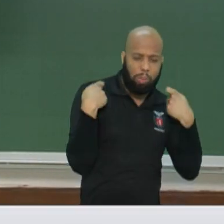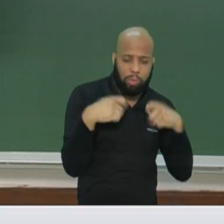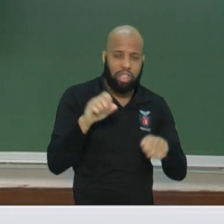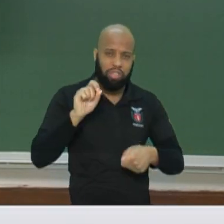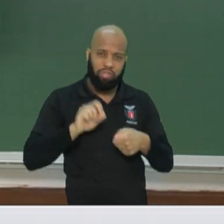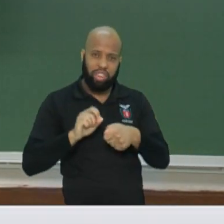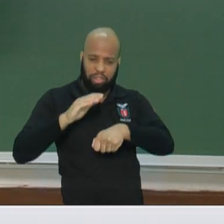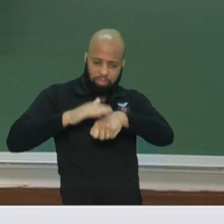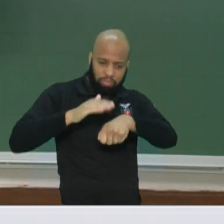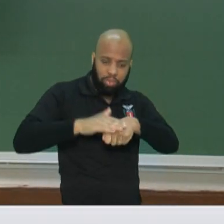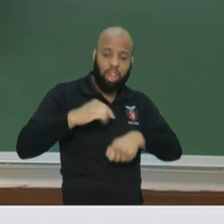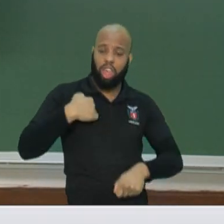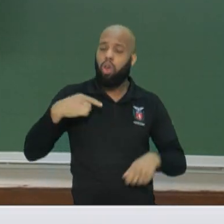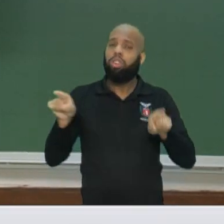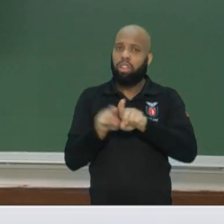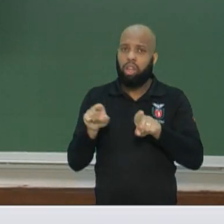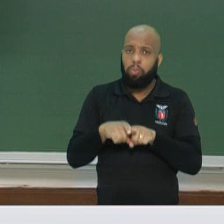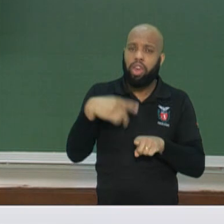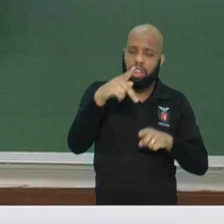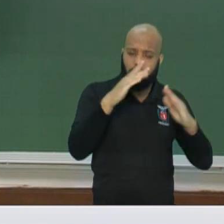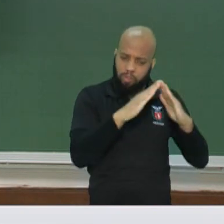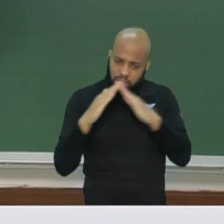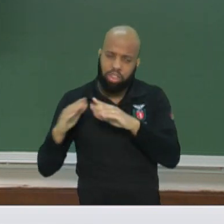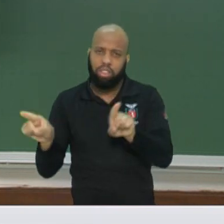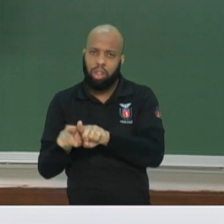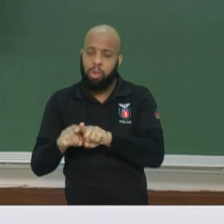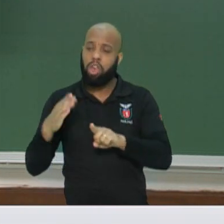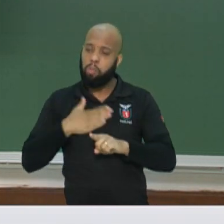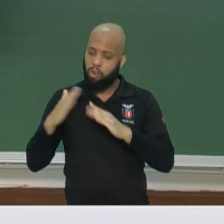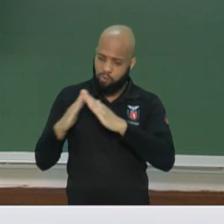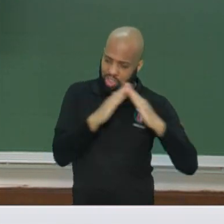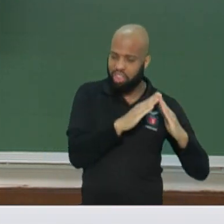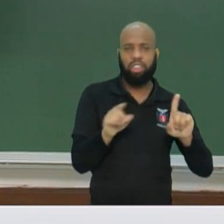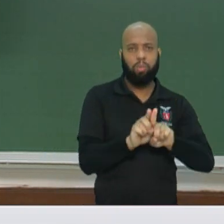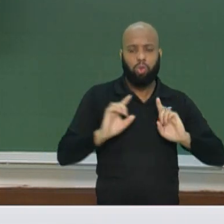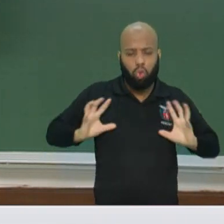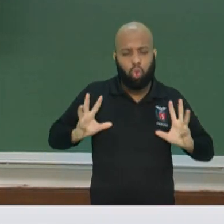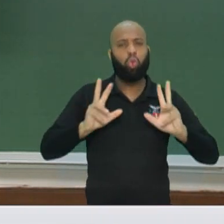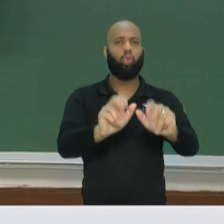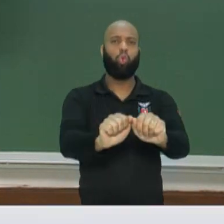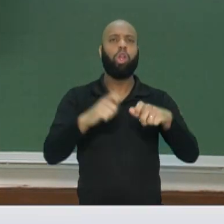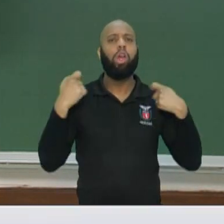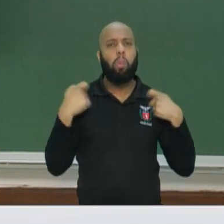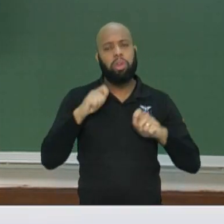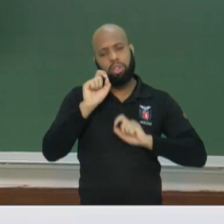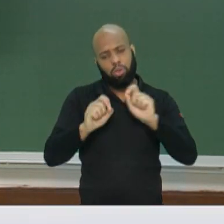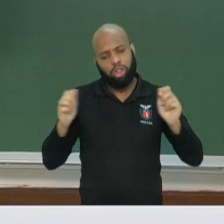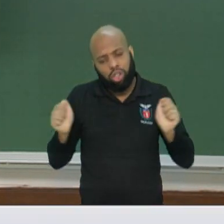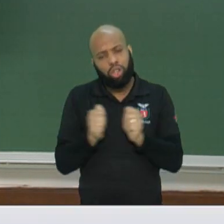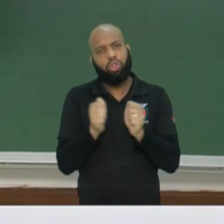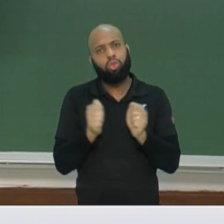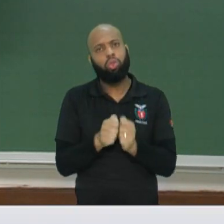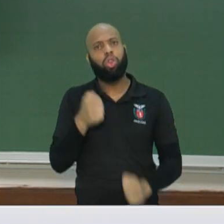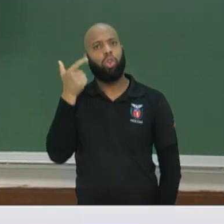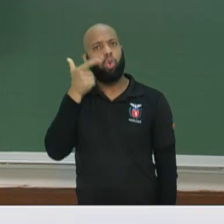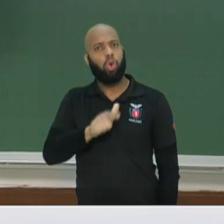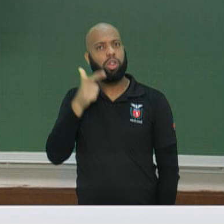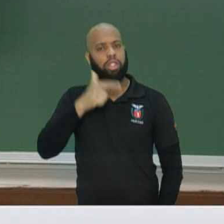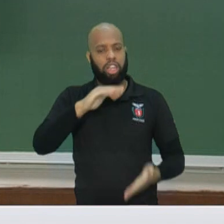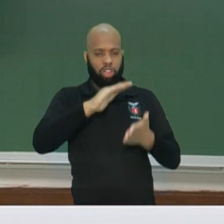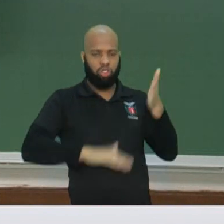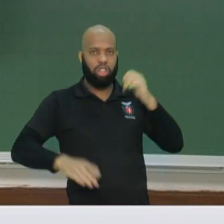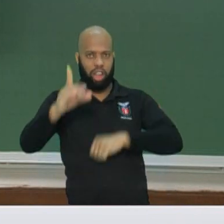parte, mas eu também. E o seu vizinho, e o meu vizinho, e todos. Precisamos juntos contra a